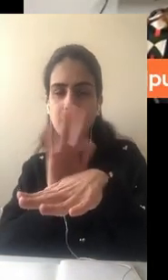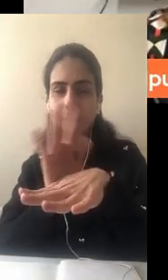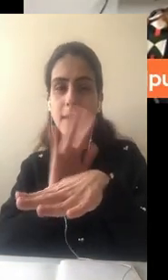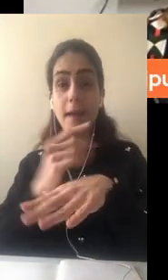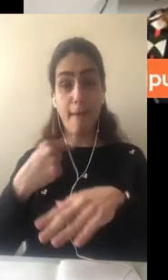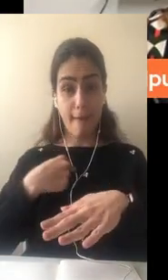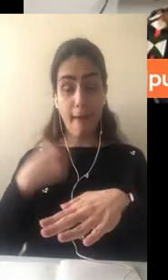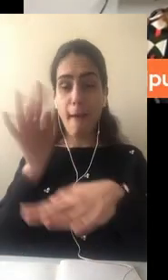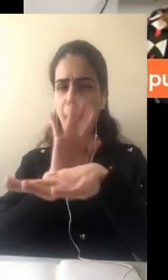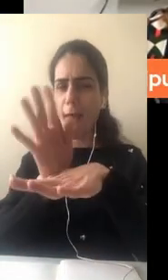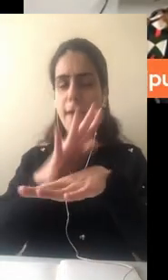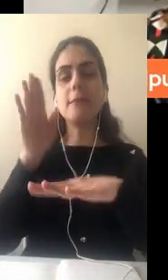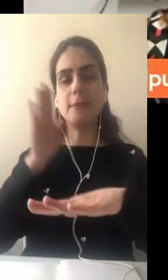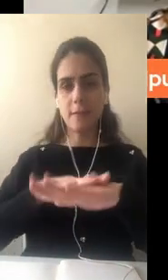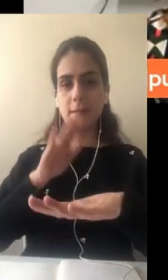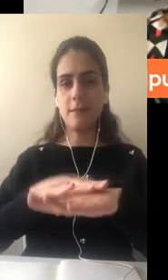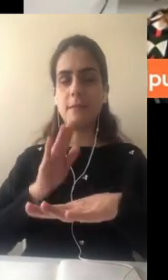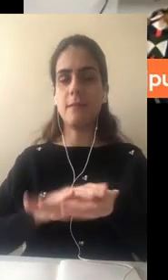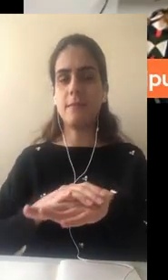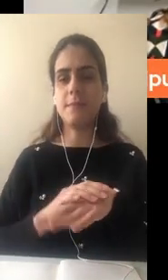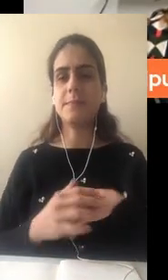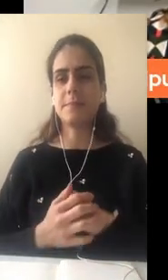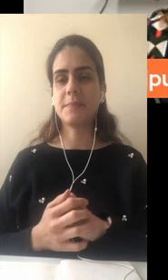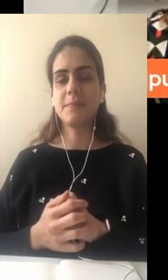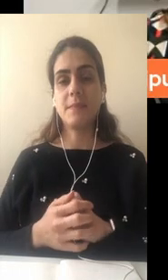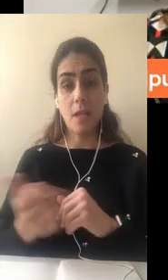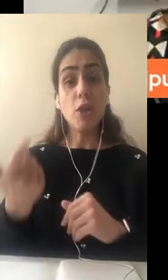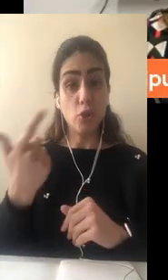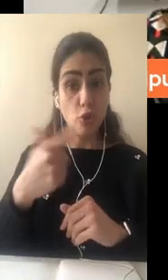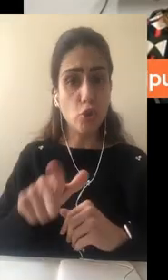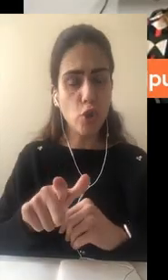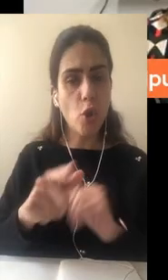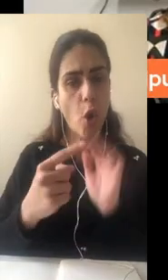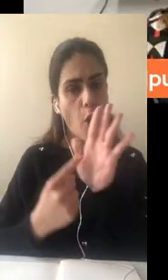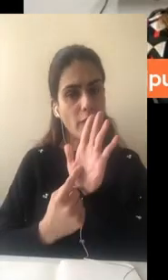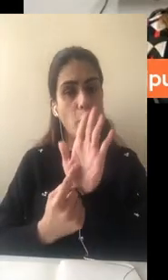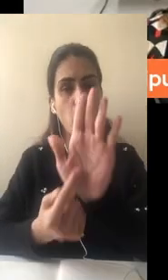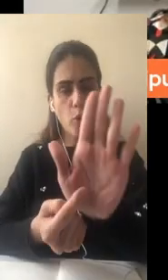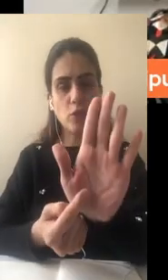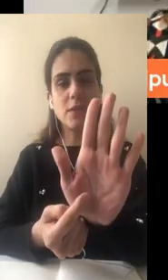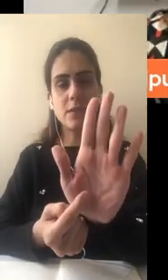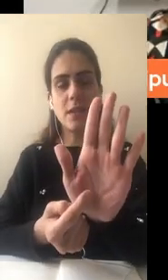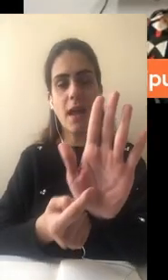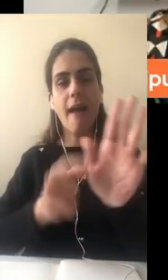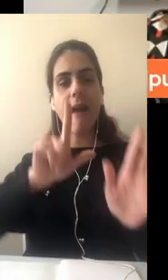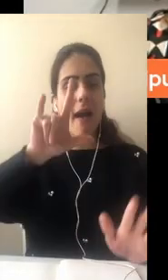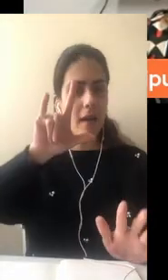nível mundial. Vou Maravilhoso. pôr ele de novo nas minhas redes, né?